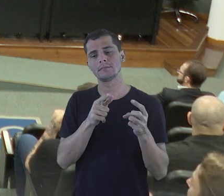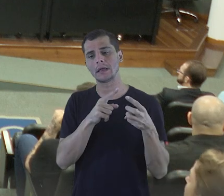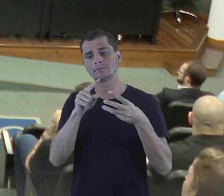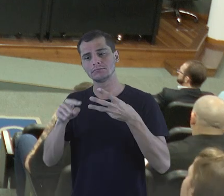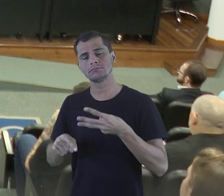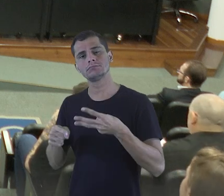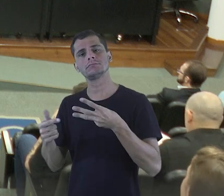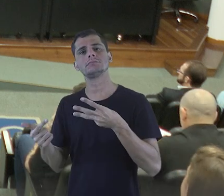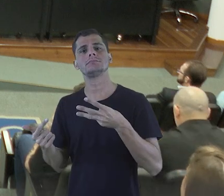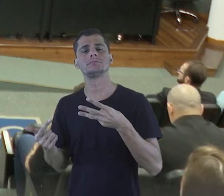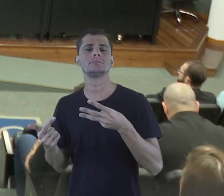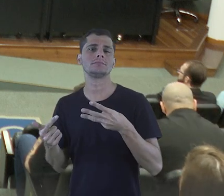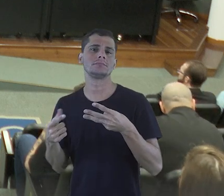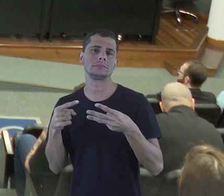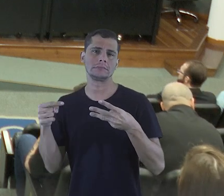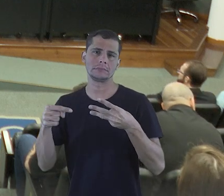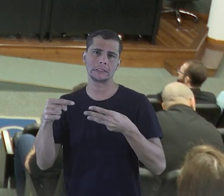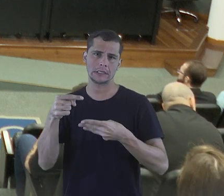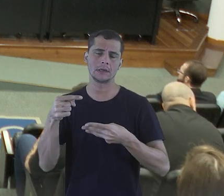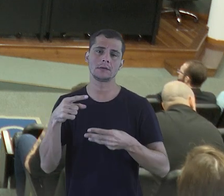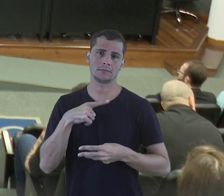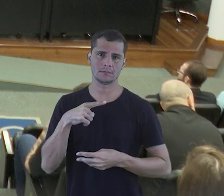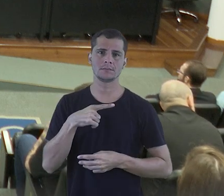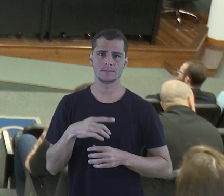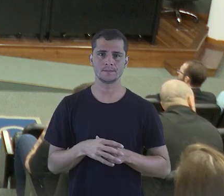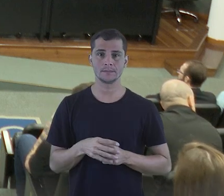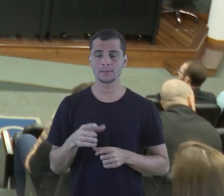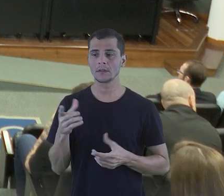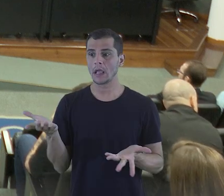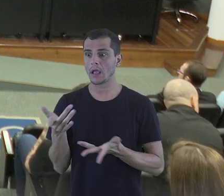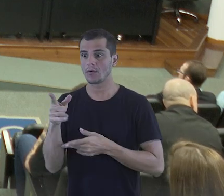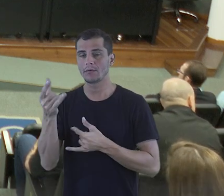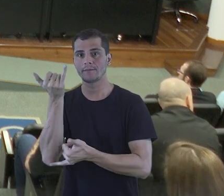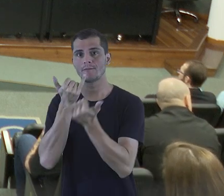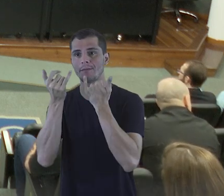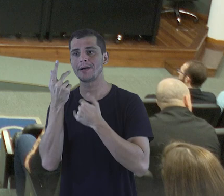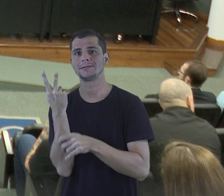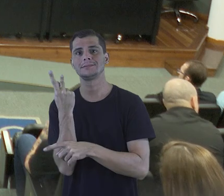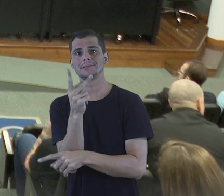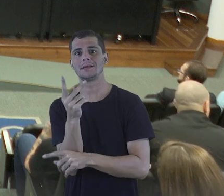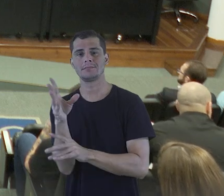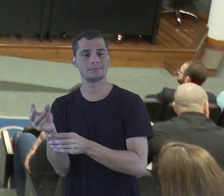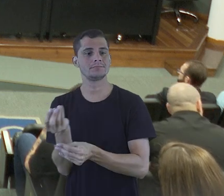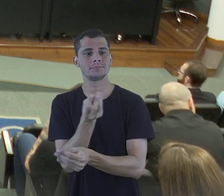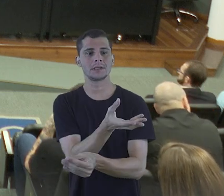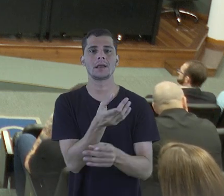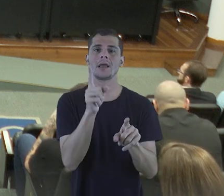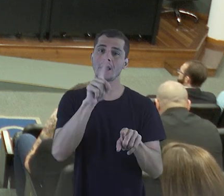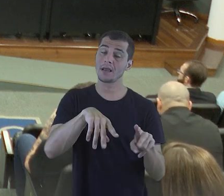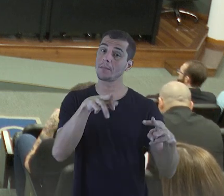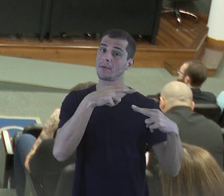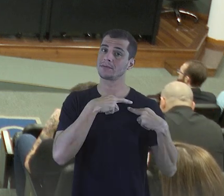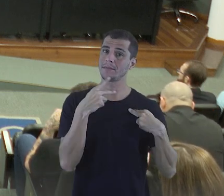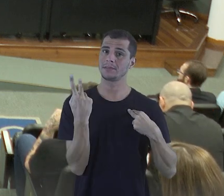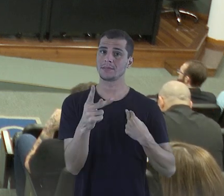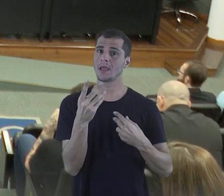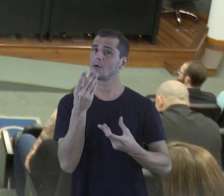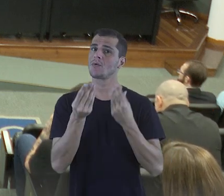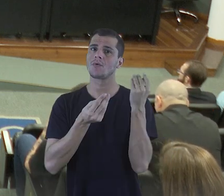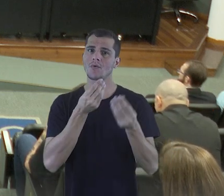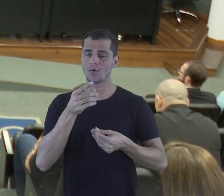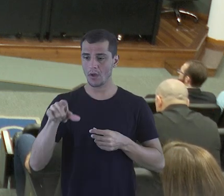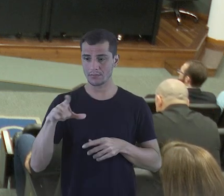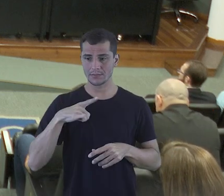você não está dizendo assim ó pegue esse dado é teu e aquilo e eu a partir de agora não tenho mais vocês tem responsabilidade que é uma responsabilidade